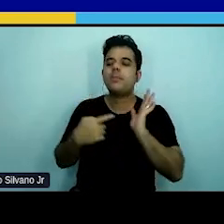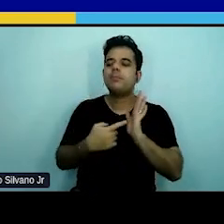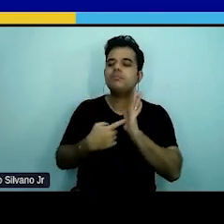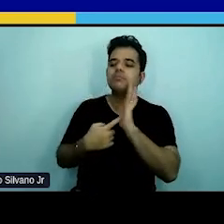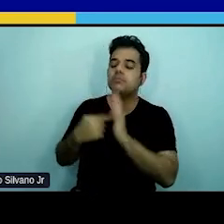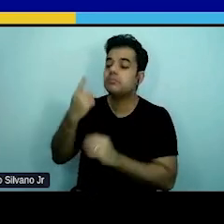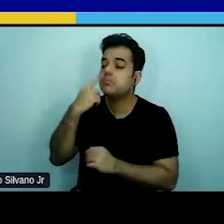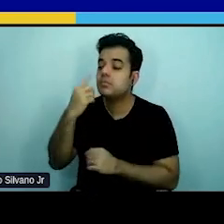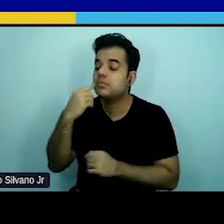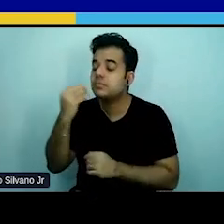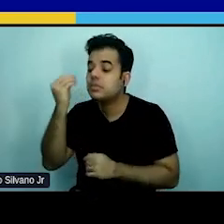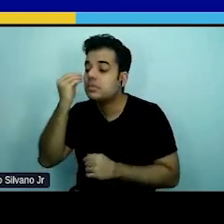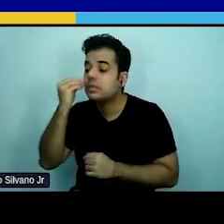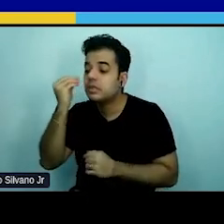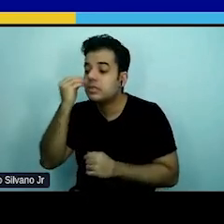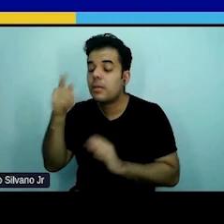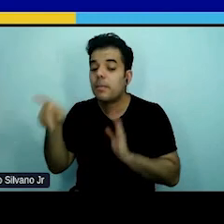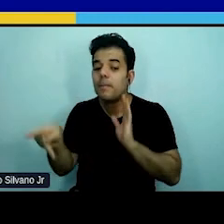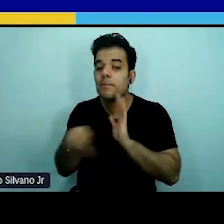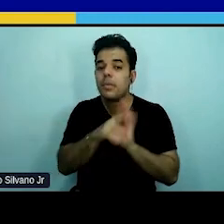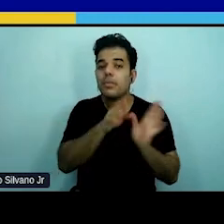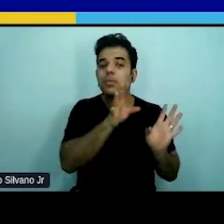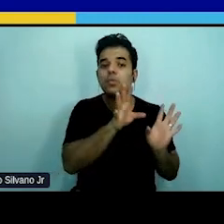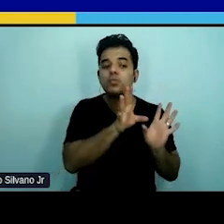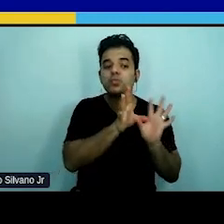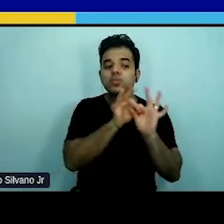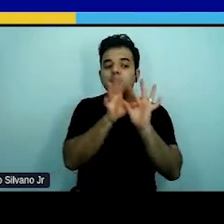né, exemplos de sentenças, né,